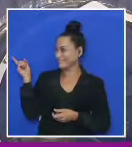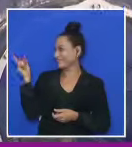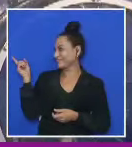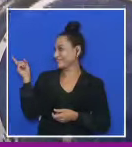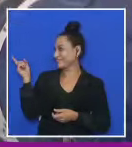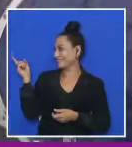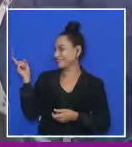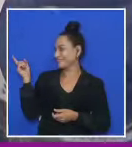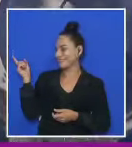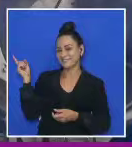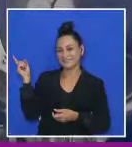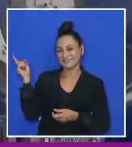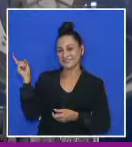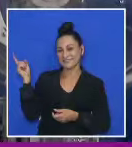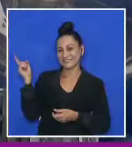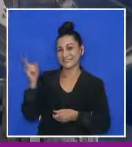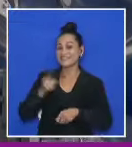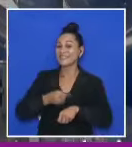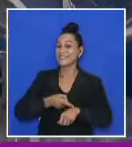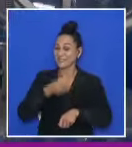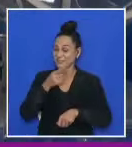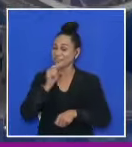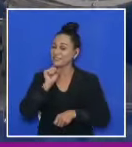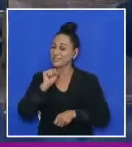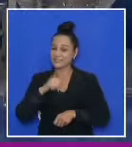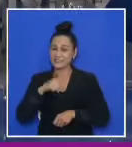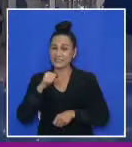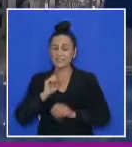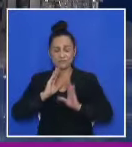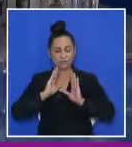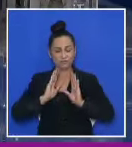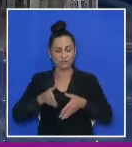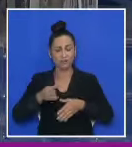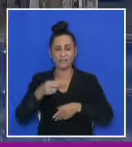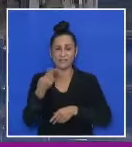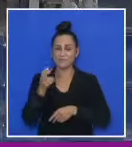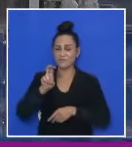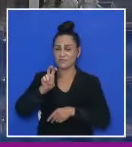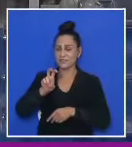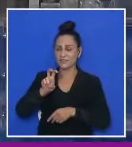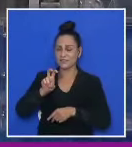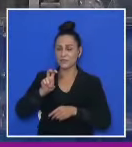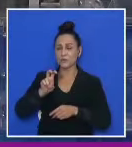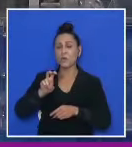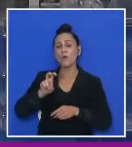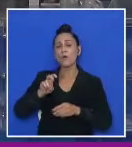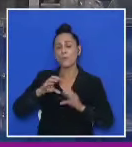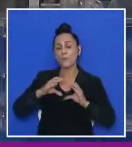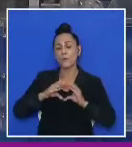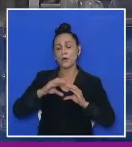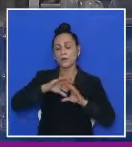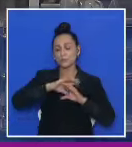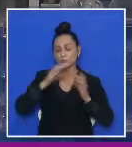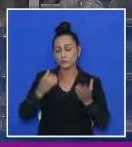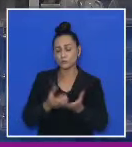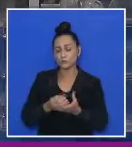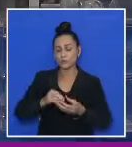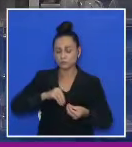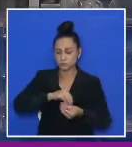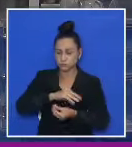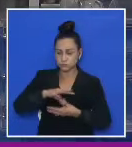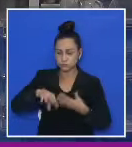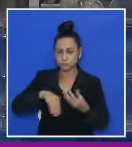Valendo! E agora sim, já temos as 25 bolas dentro do nosso globo da Loto Fácil, girando,